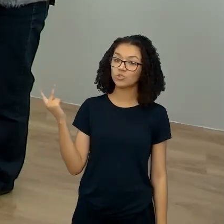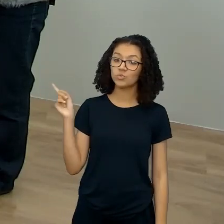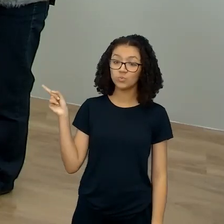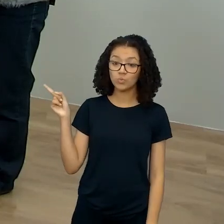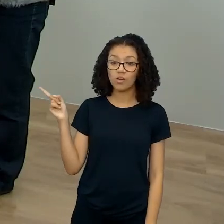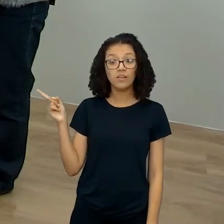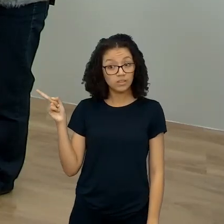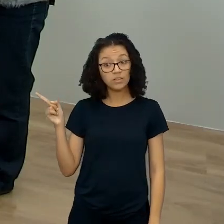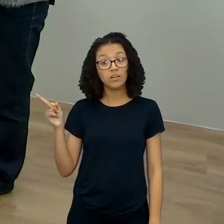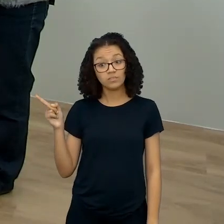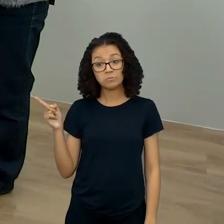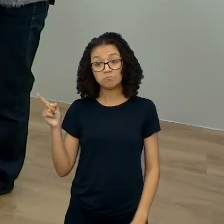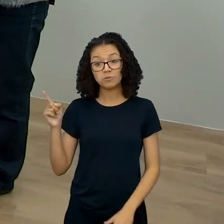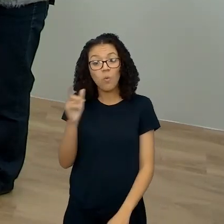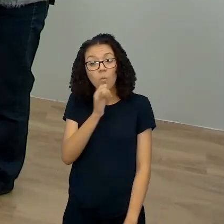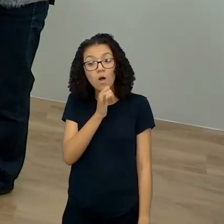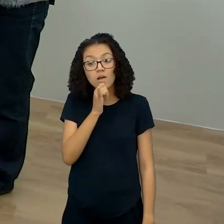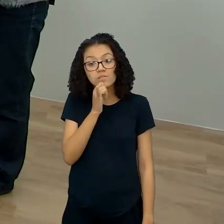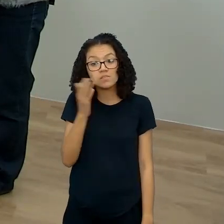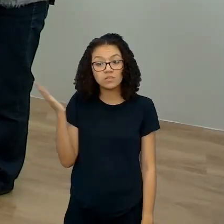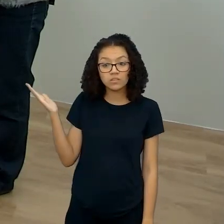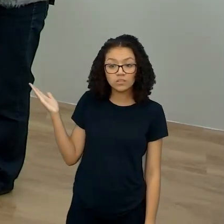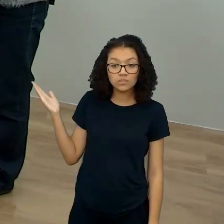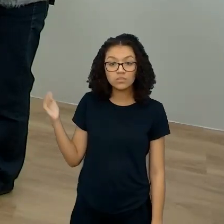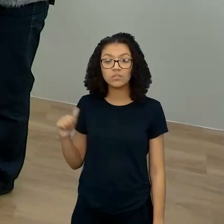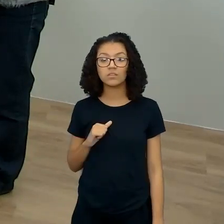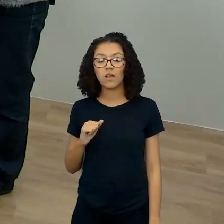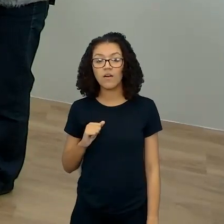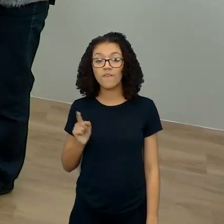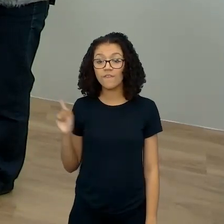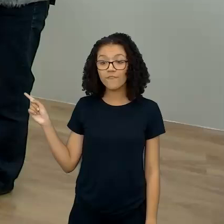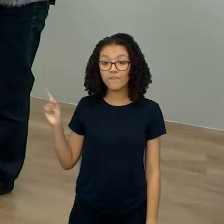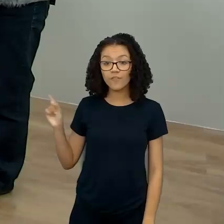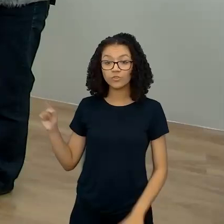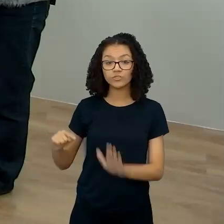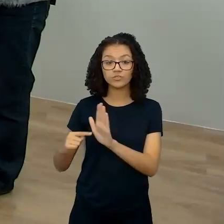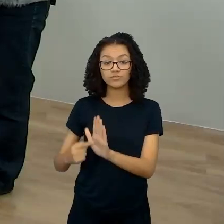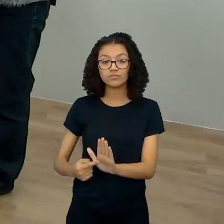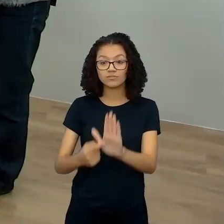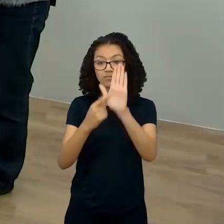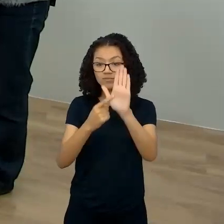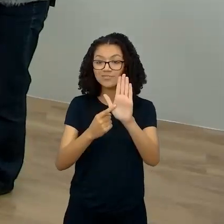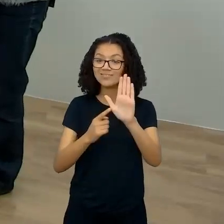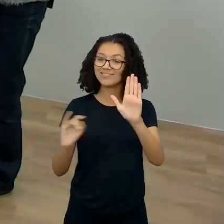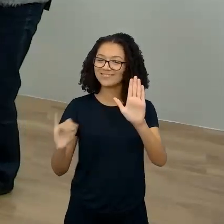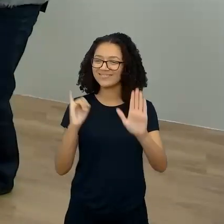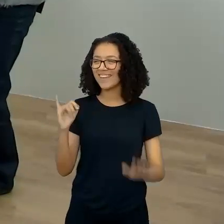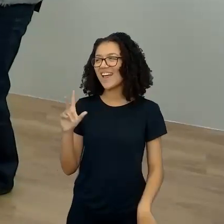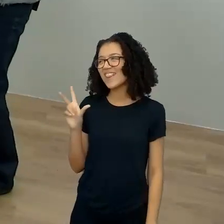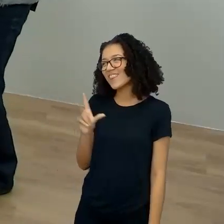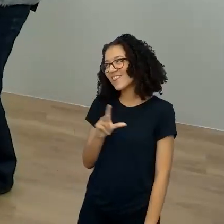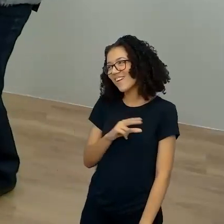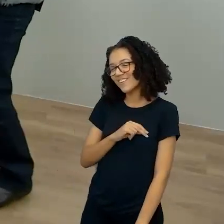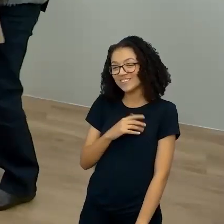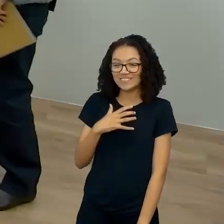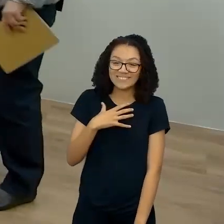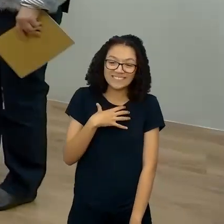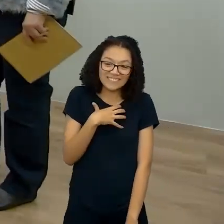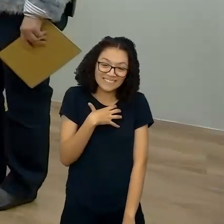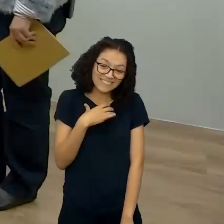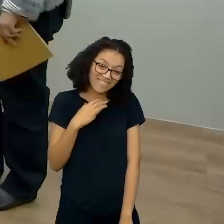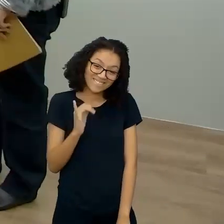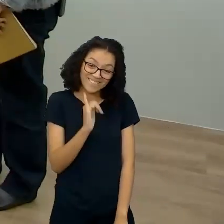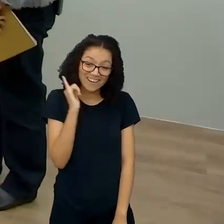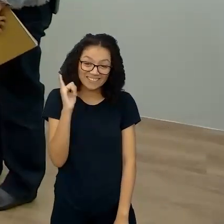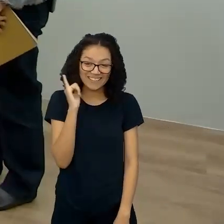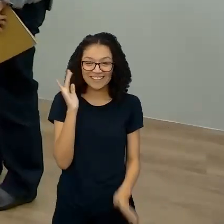tem, né? Com certeza. A presença de vocês aqui é fundamental. Nossa, estou me sentindo importante. Estou me